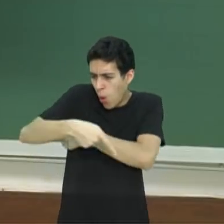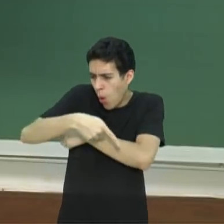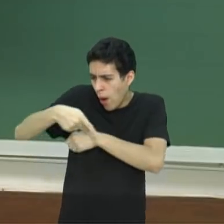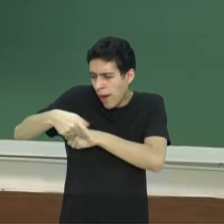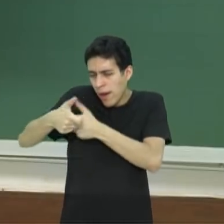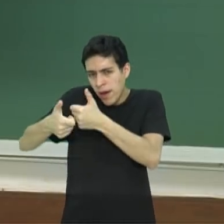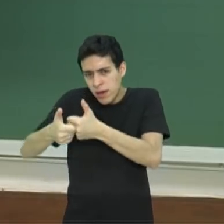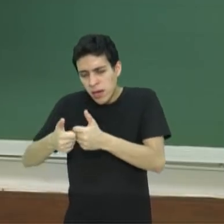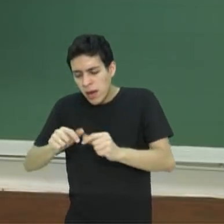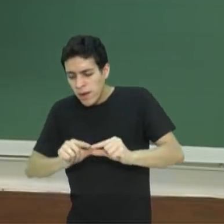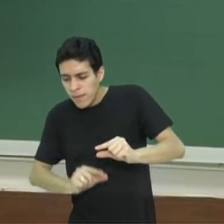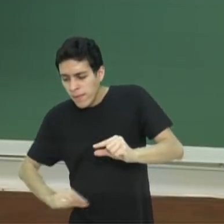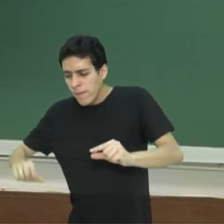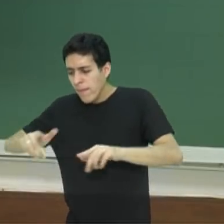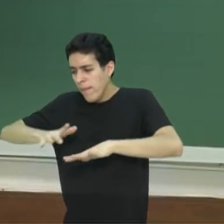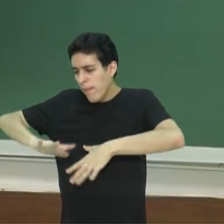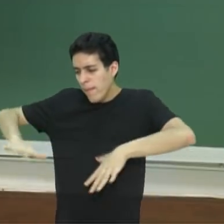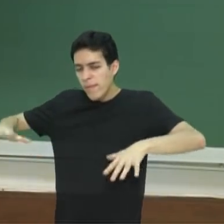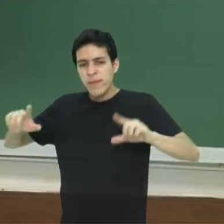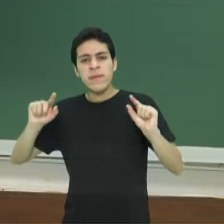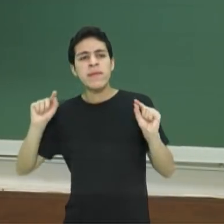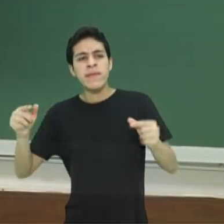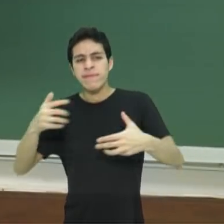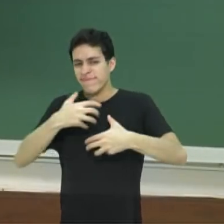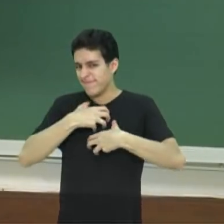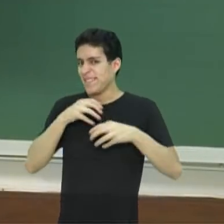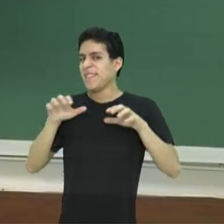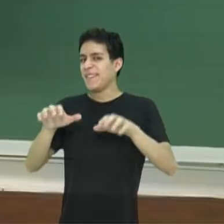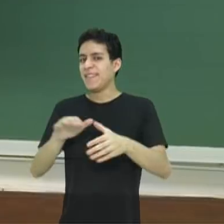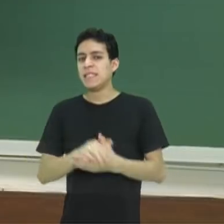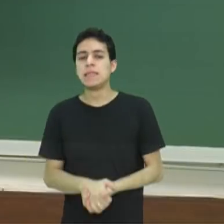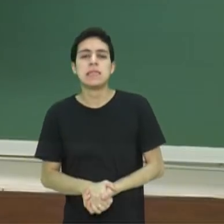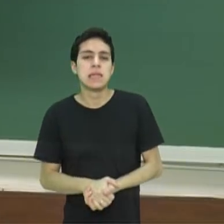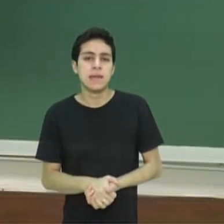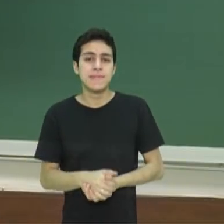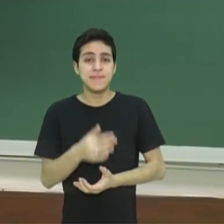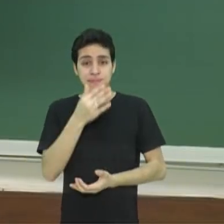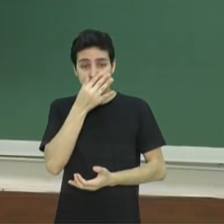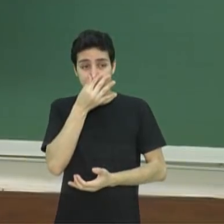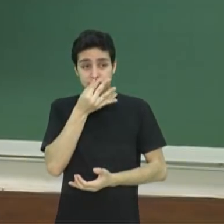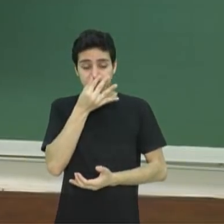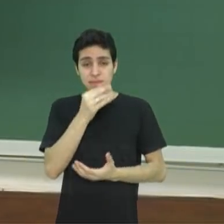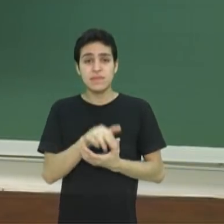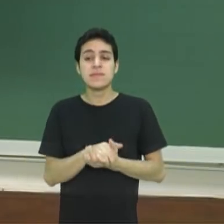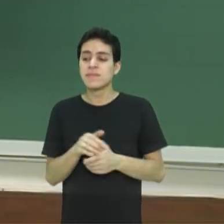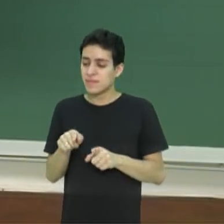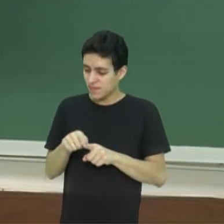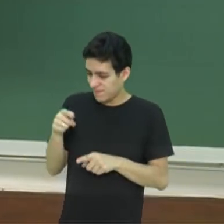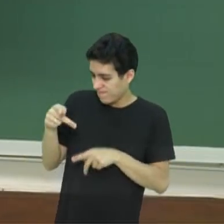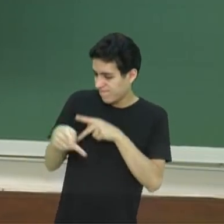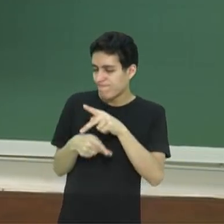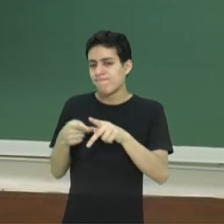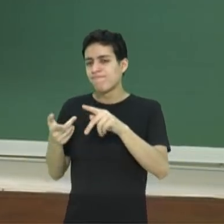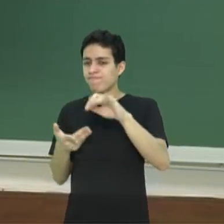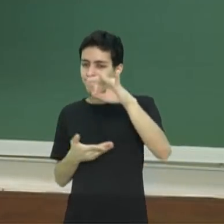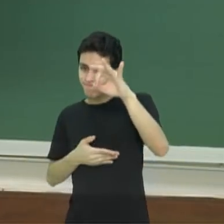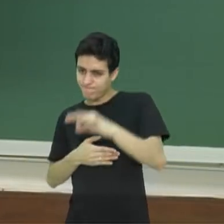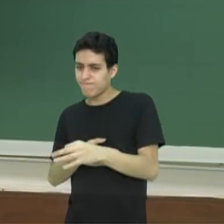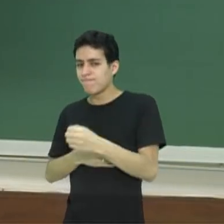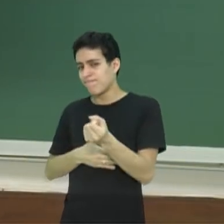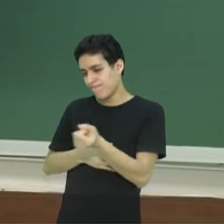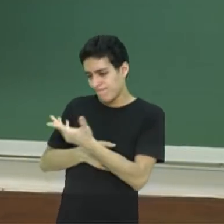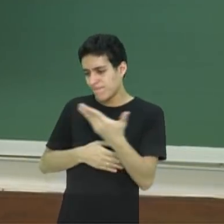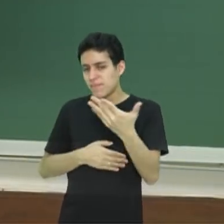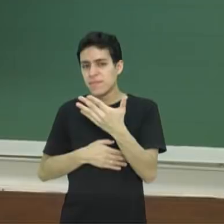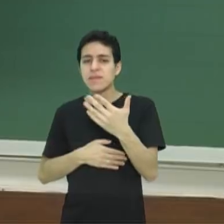margens do Mediterrâneo, aqui do leste europeu, também acabaram sentindo isso, e mais uma porcentagem da população, infelizmente, foi